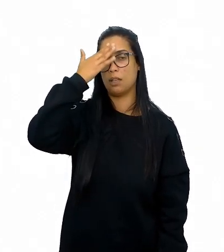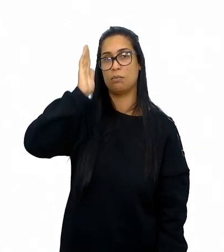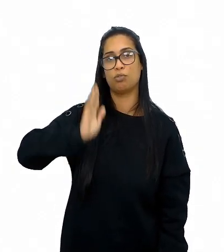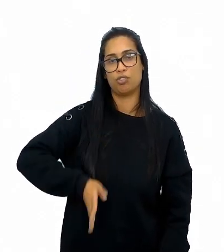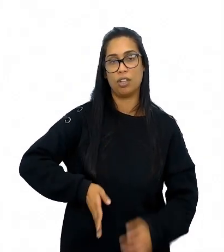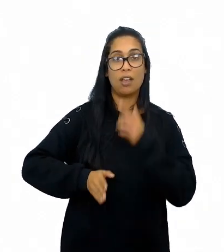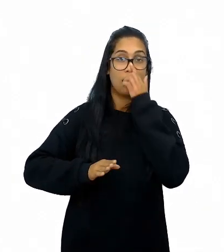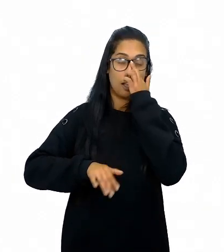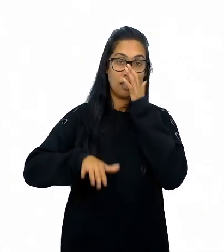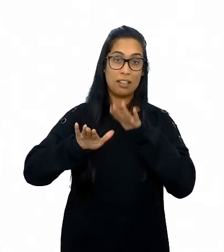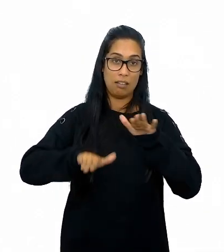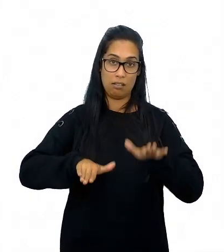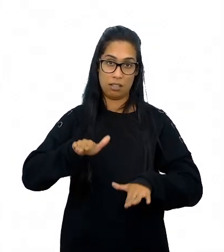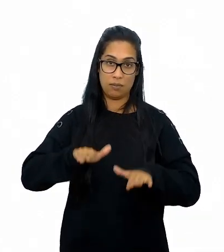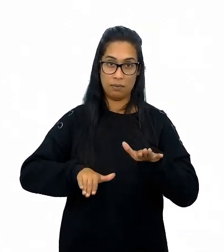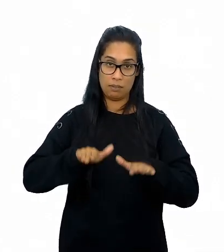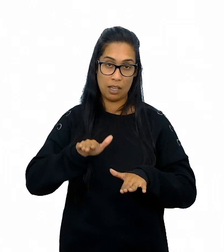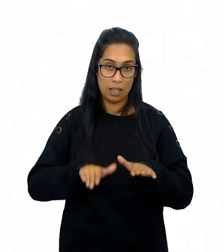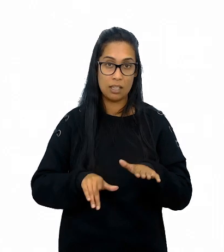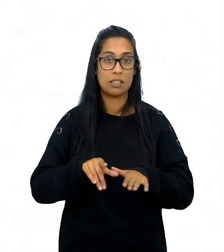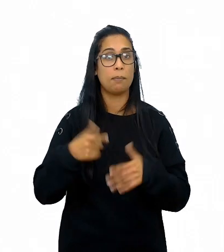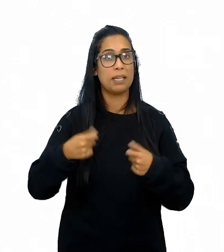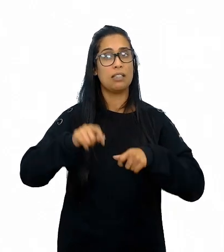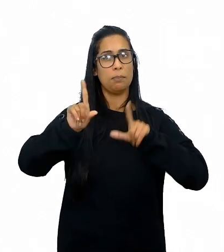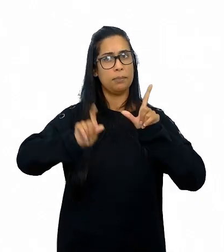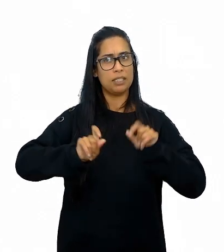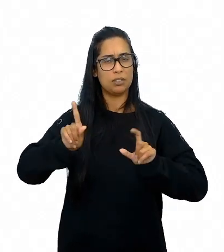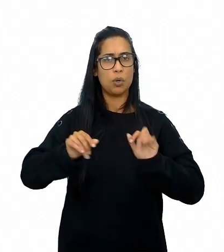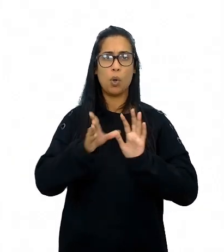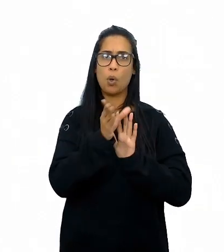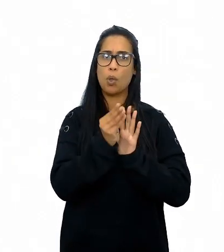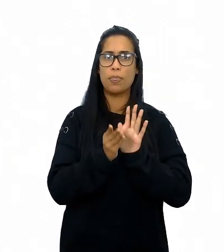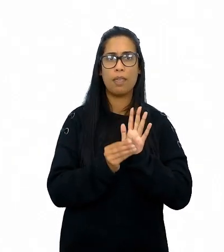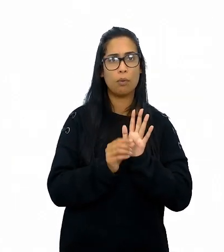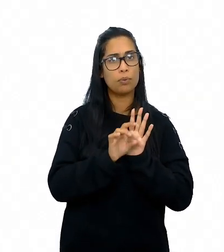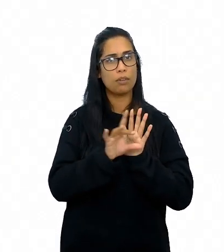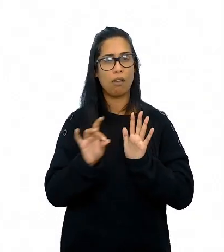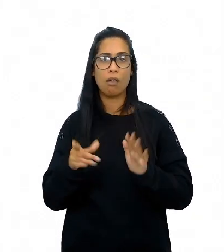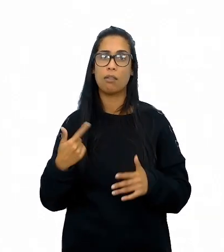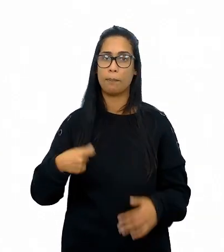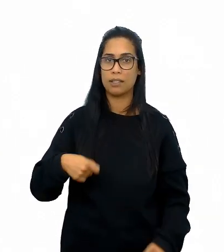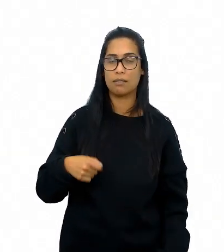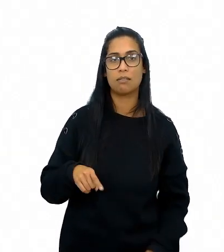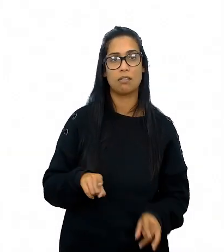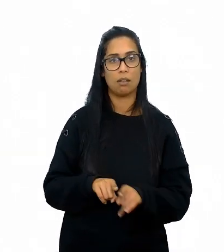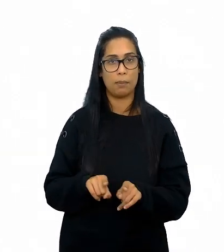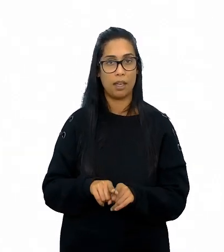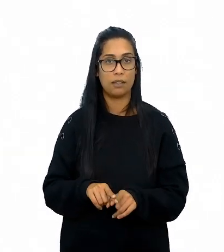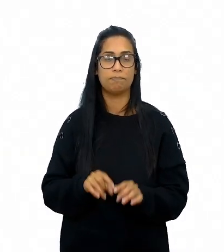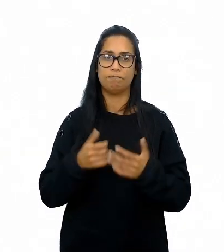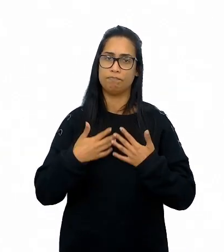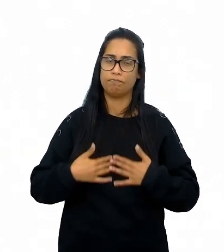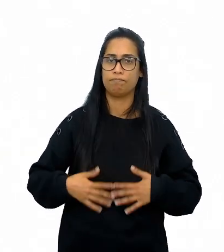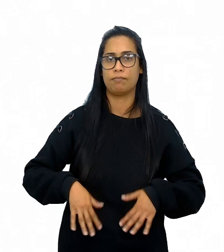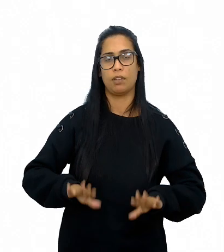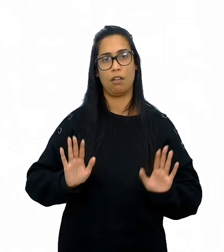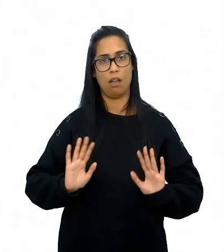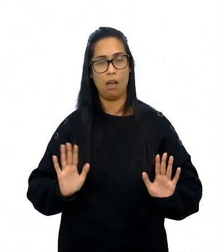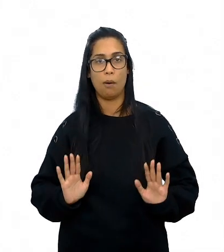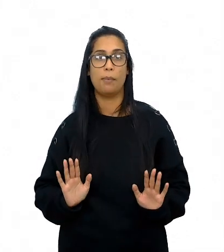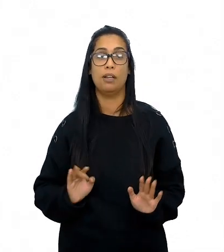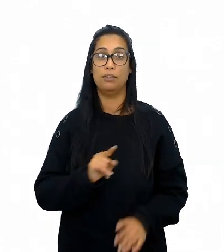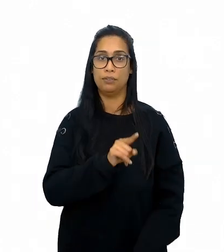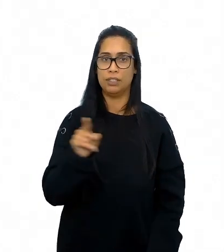sendo preciso selecionar alguns conteúdos para serem trabalhados, né? Então, fiquem tranquilos, se